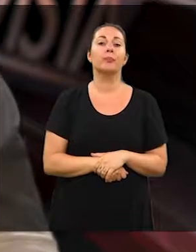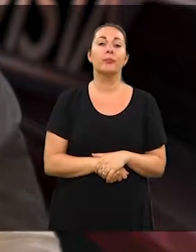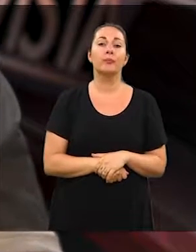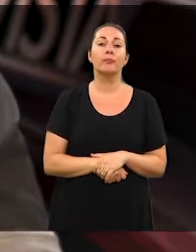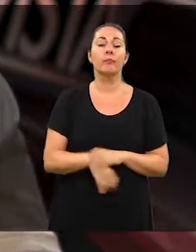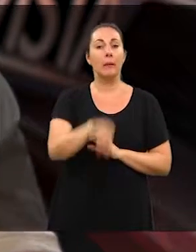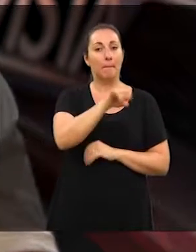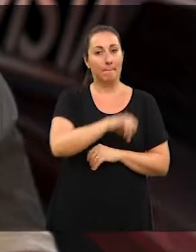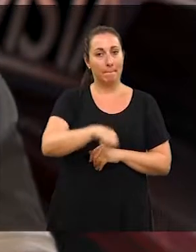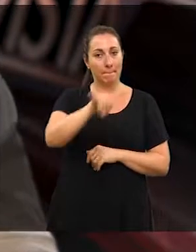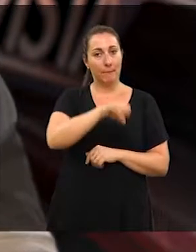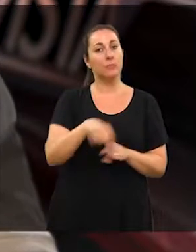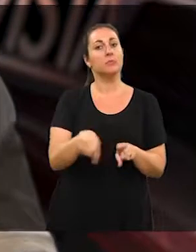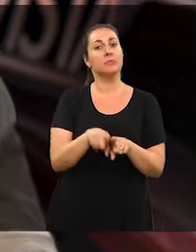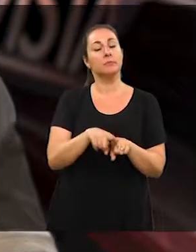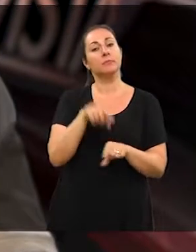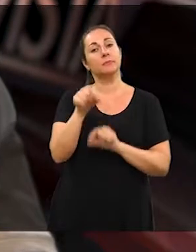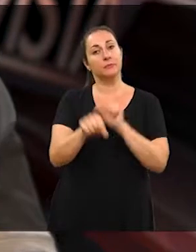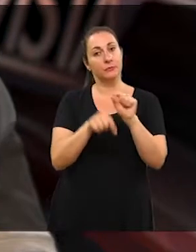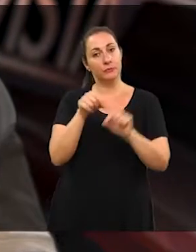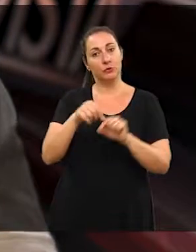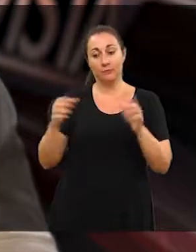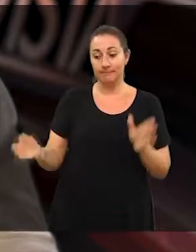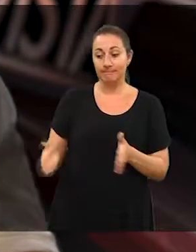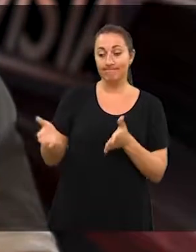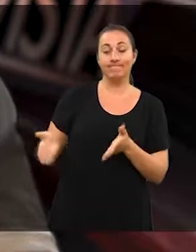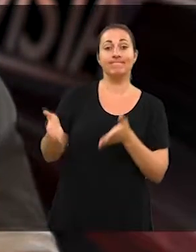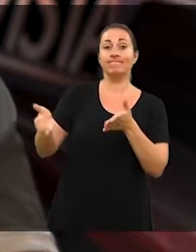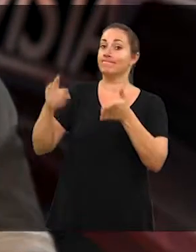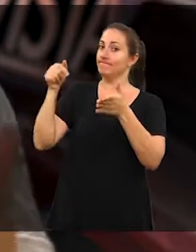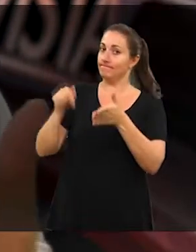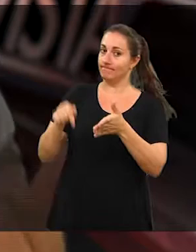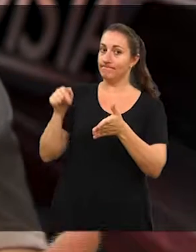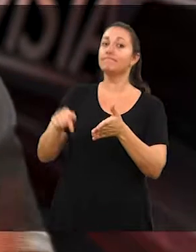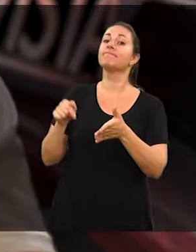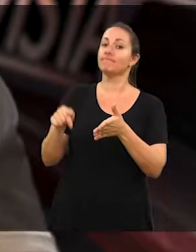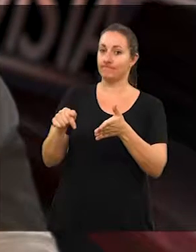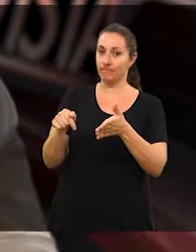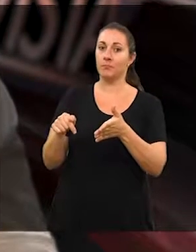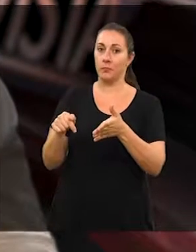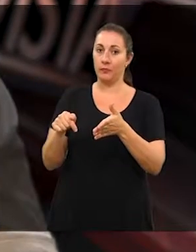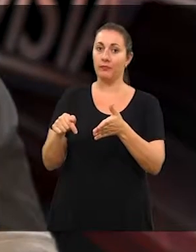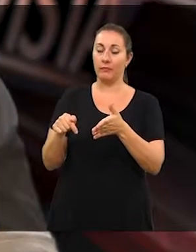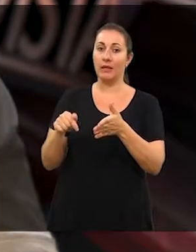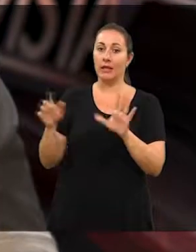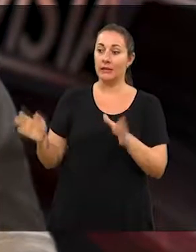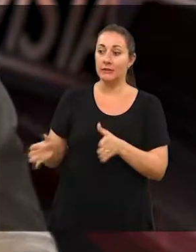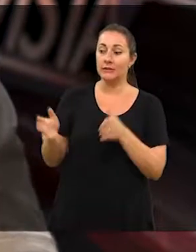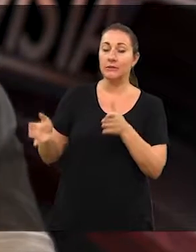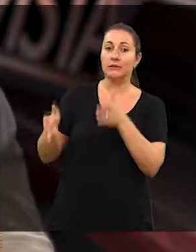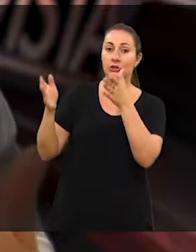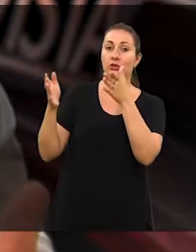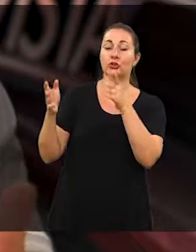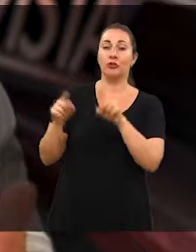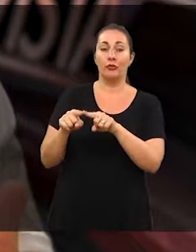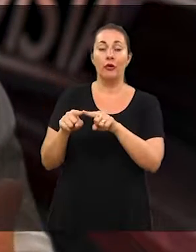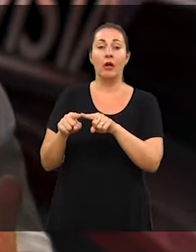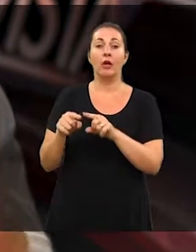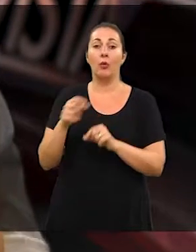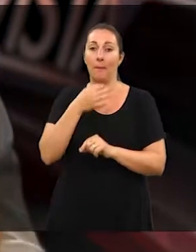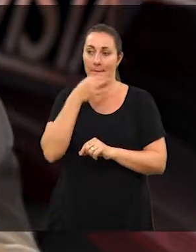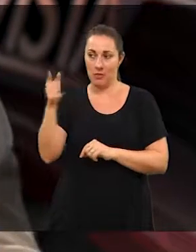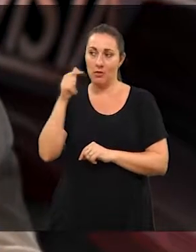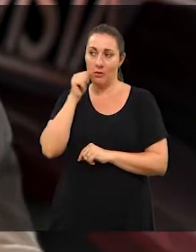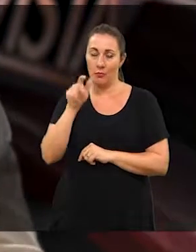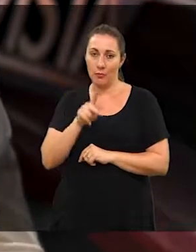resposta. Uma coisa muito importante que a Clarice falou ali da parte de incentivar é que pela indicação da Clarice, por sugestão da